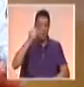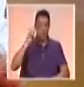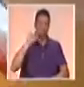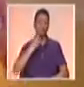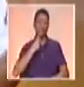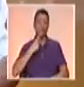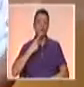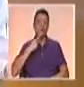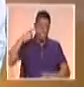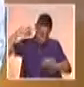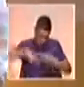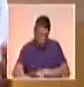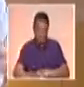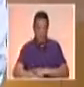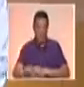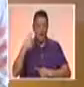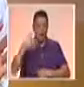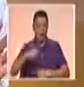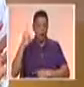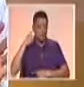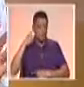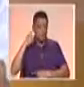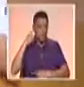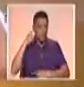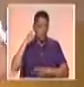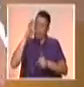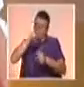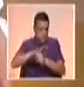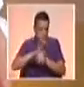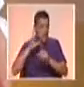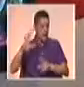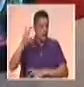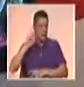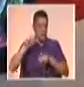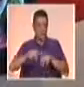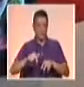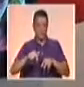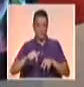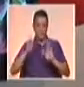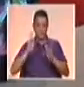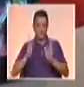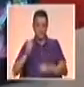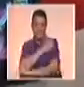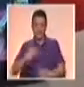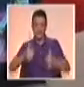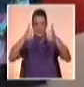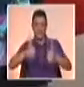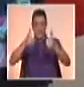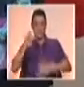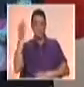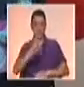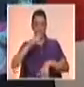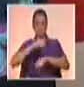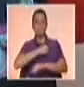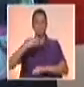grau 3 bilateral, quer dizer, não houve mesmo praticamente nada. A Maria José nada, detectou é? Isso quando? Foi aqui já no Porto, eu não previ. Não, isso foram os